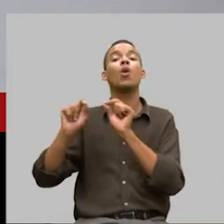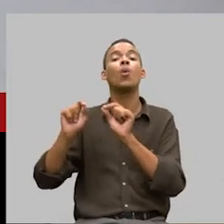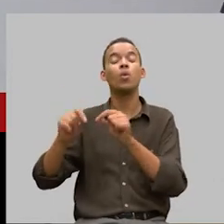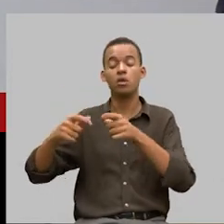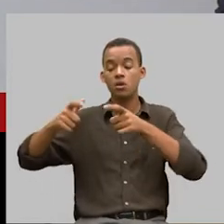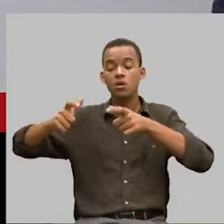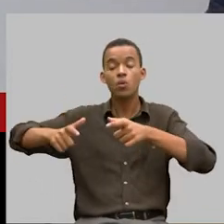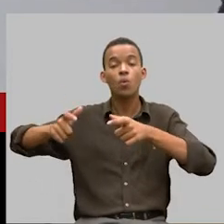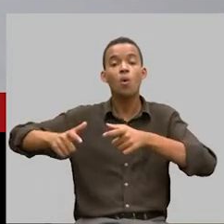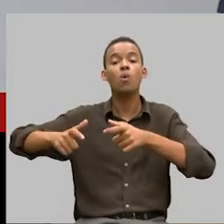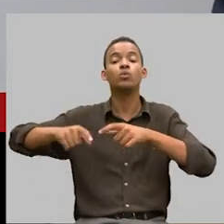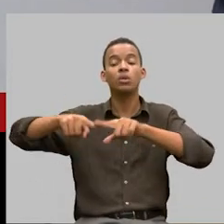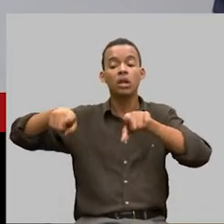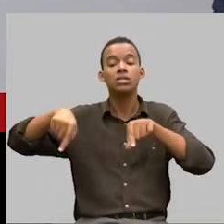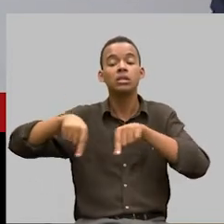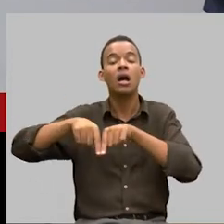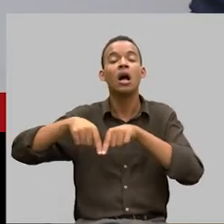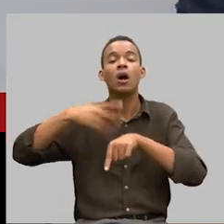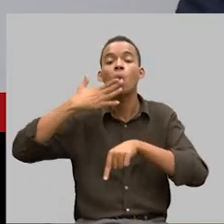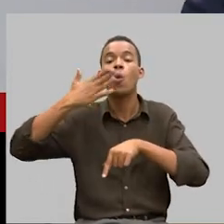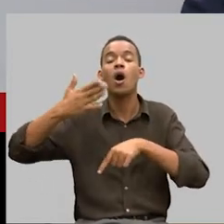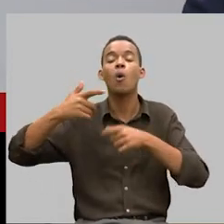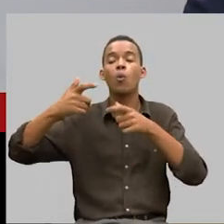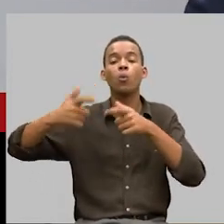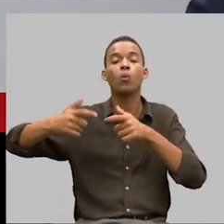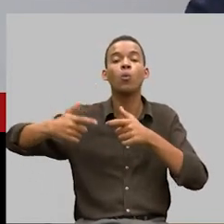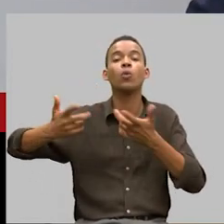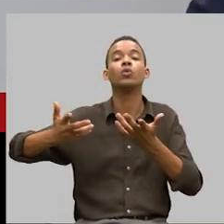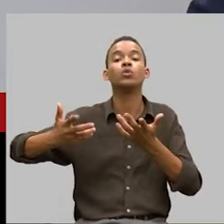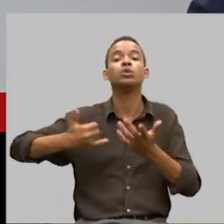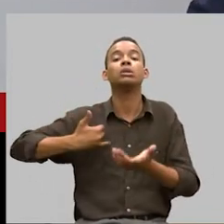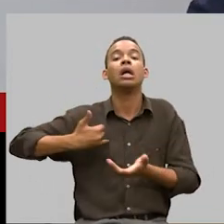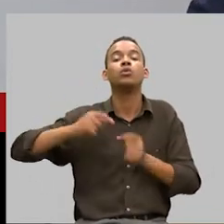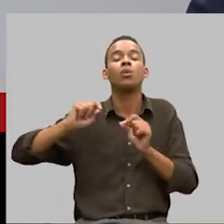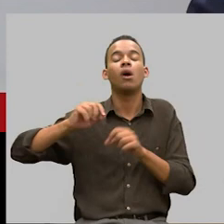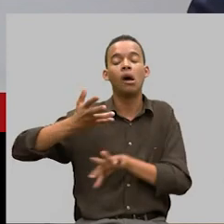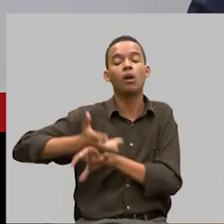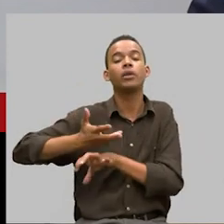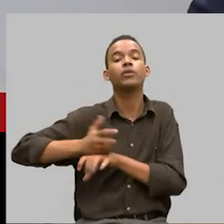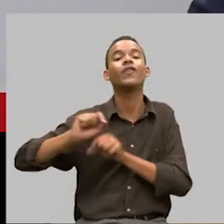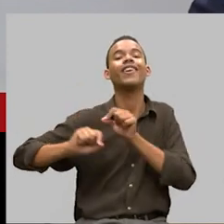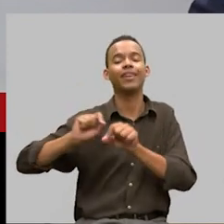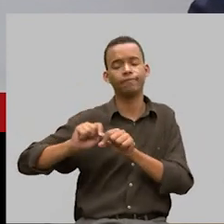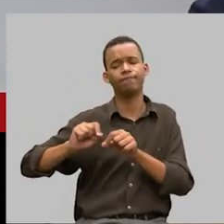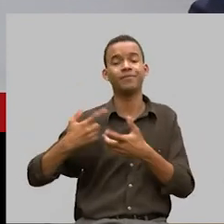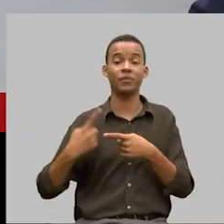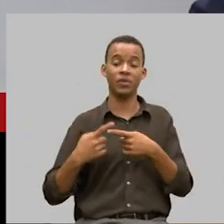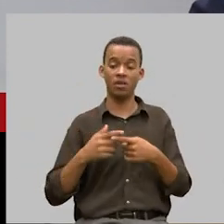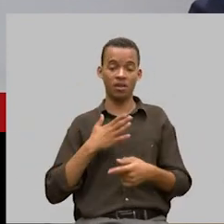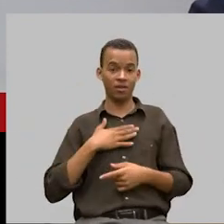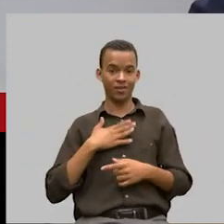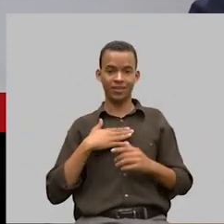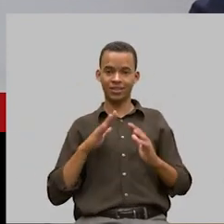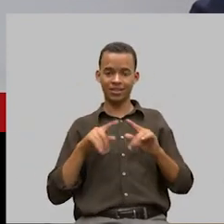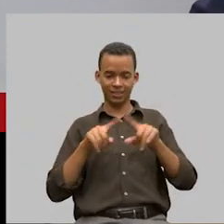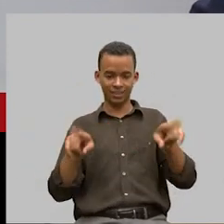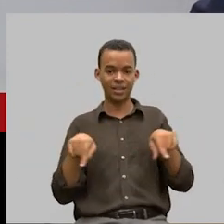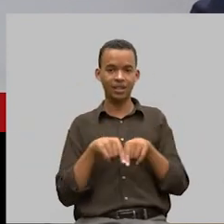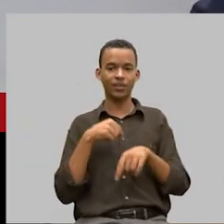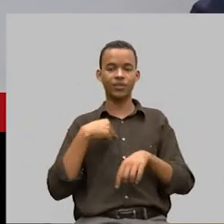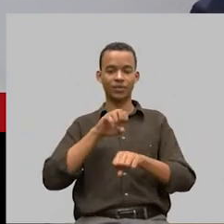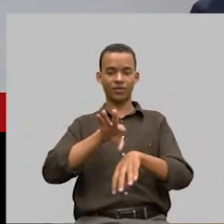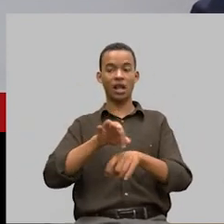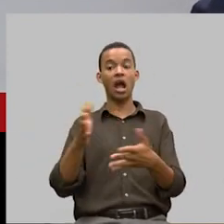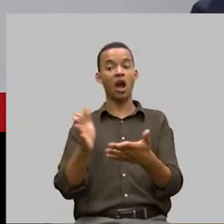turma de que e onde porque na hora que eles estão comigo lá na sala de aula eles falam assim não professor não quer trabalhar com